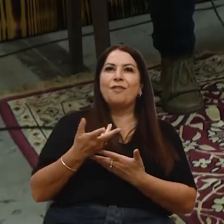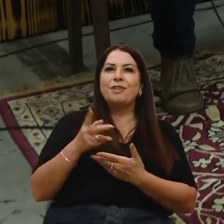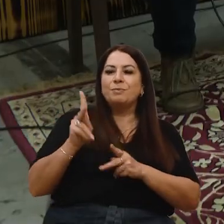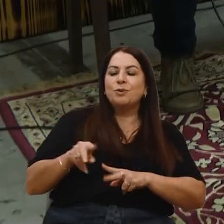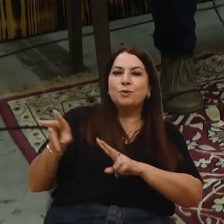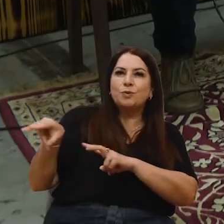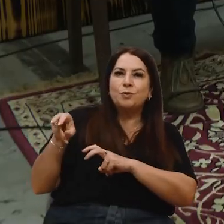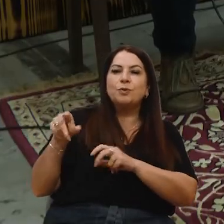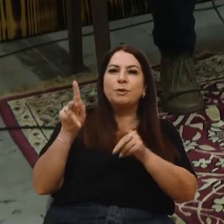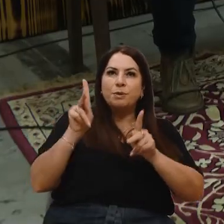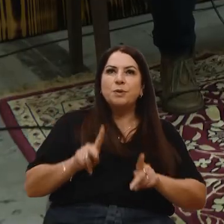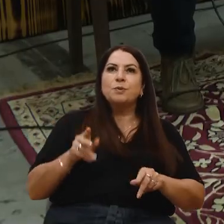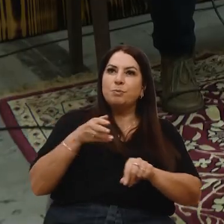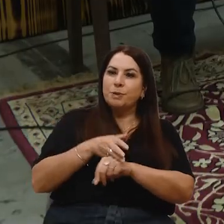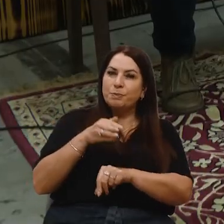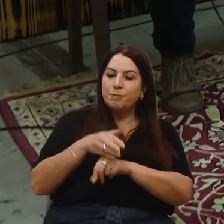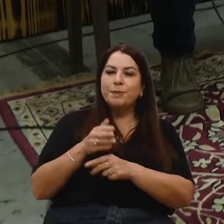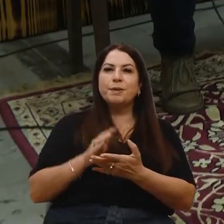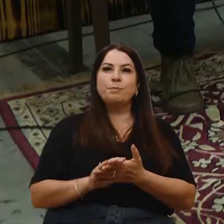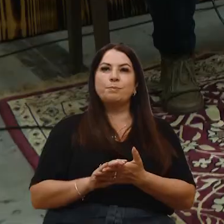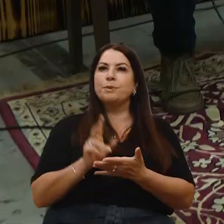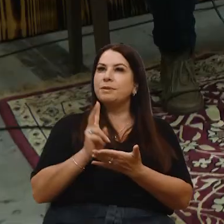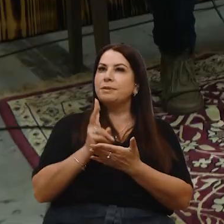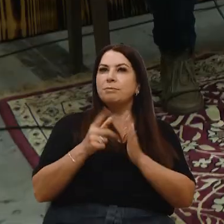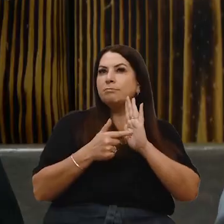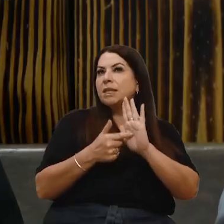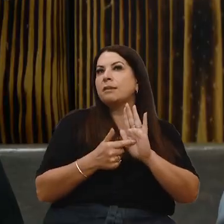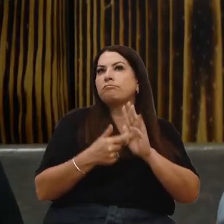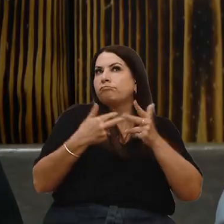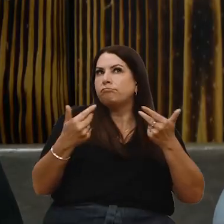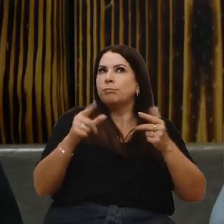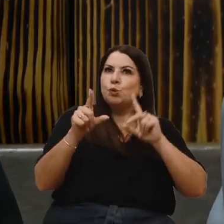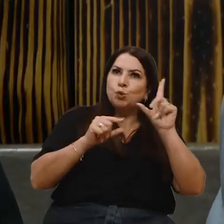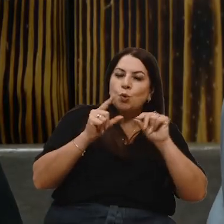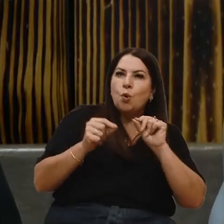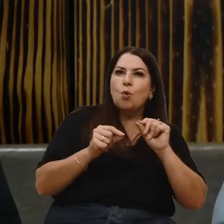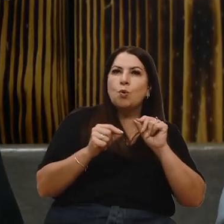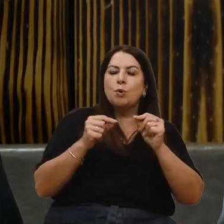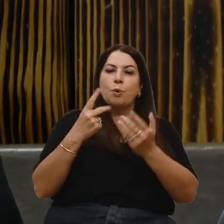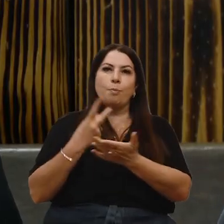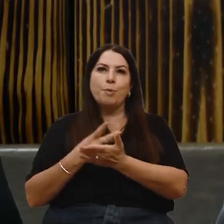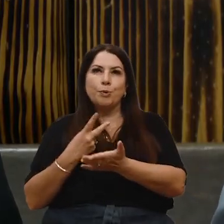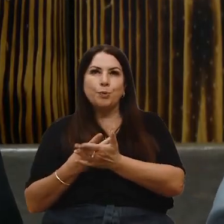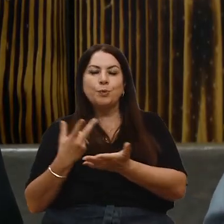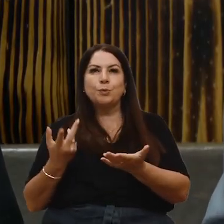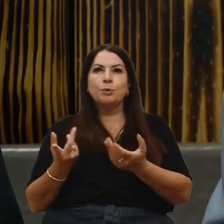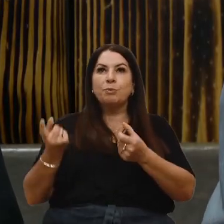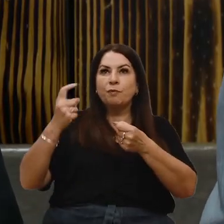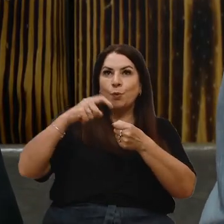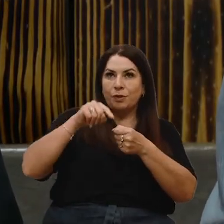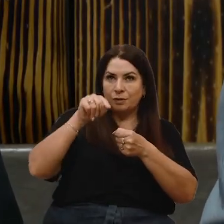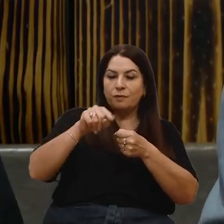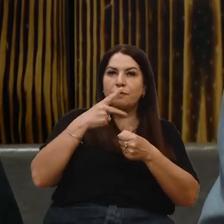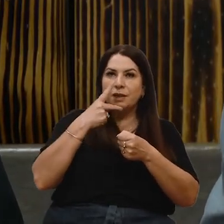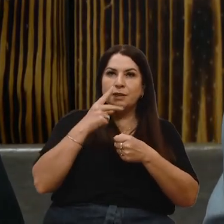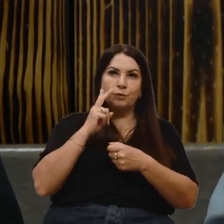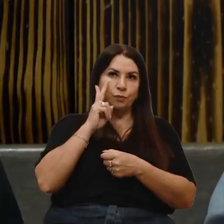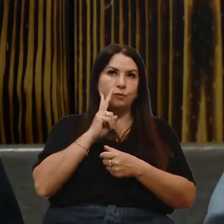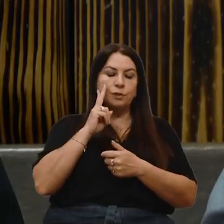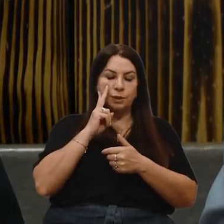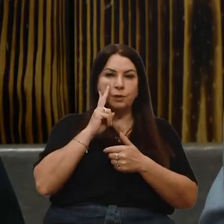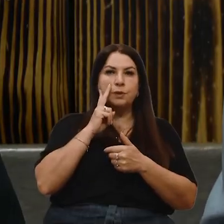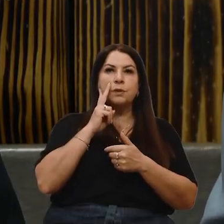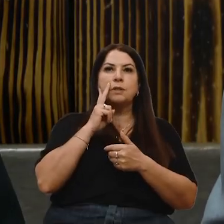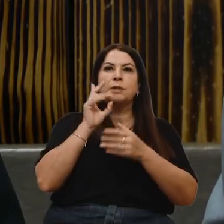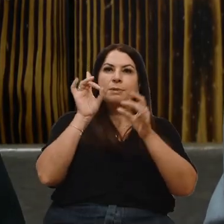nossos agricultores, das pessoas que participam, né? Sempre apresentar alguma alternativa, algum produto, mas voltando à questão do